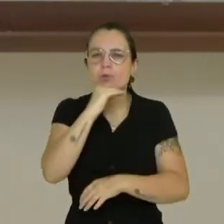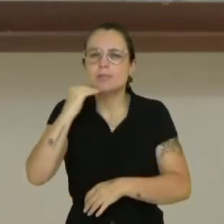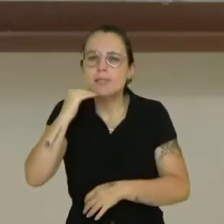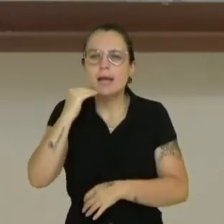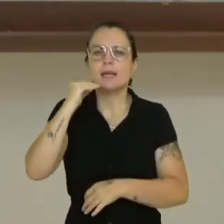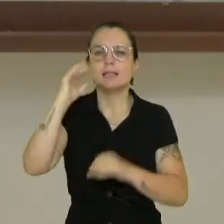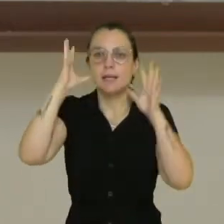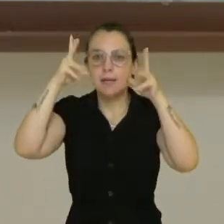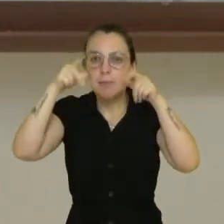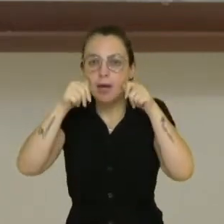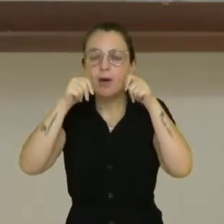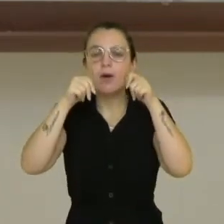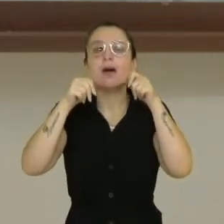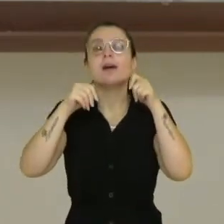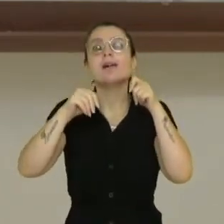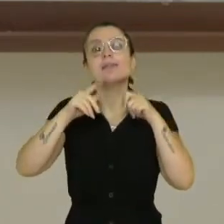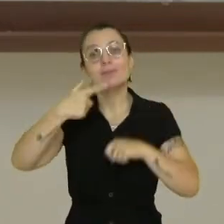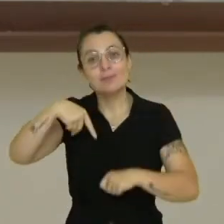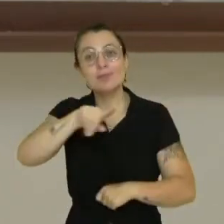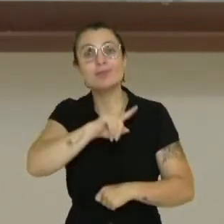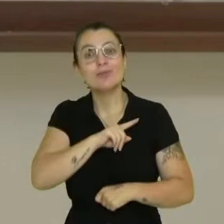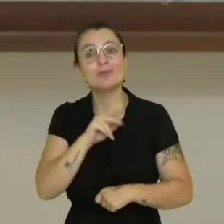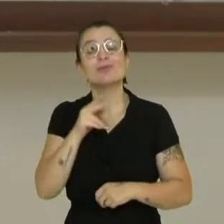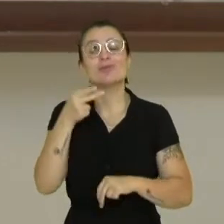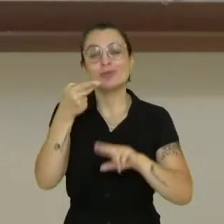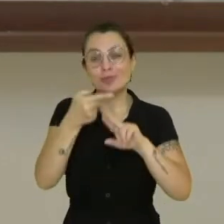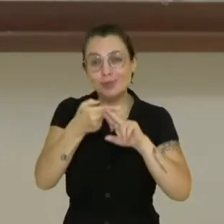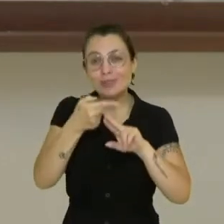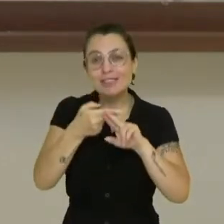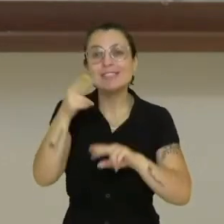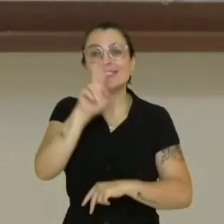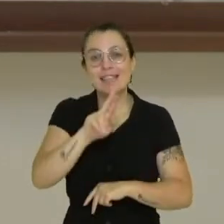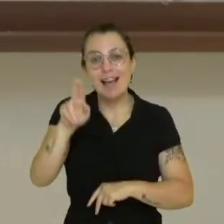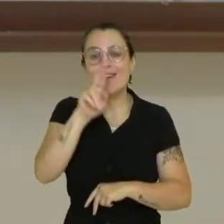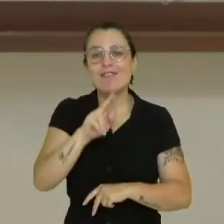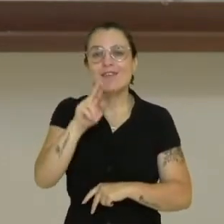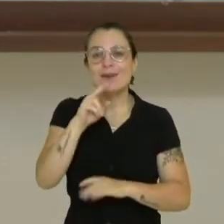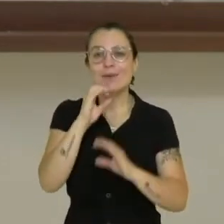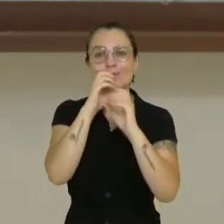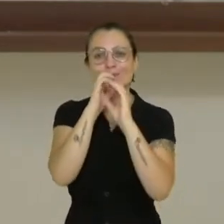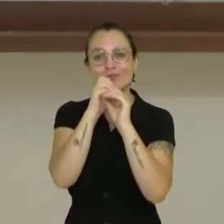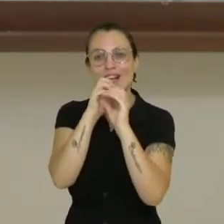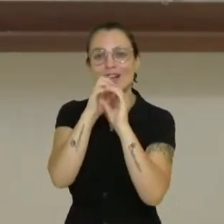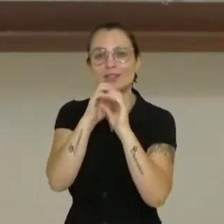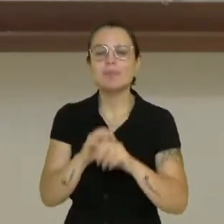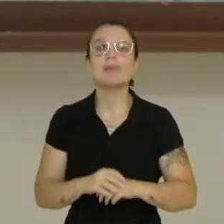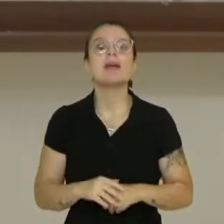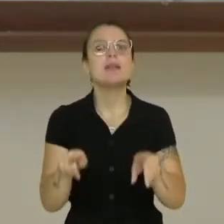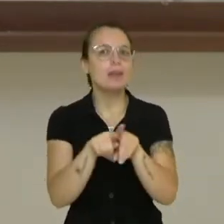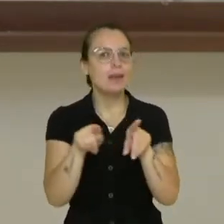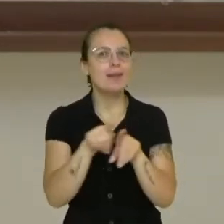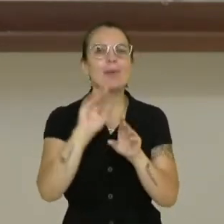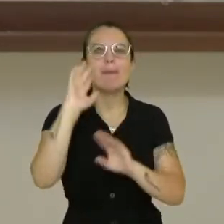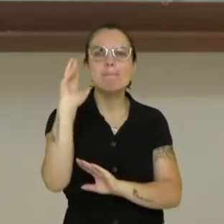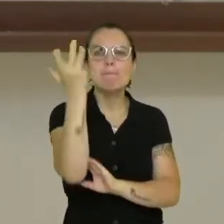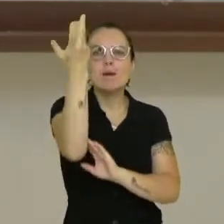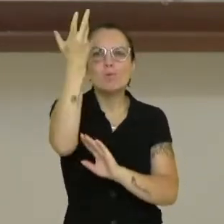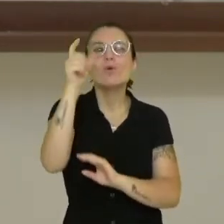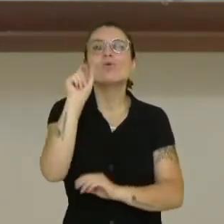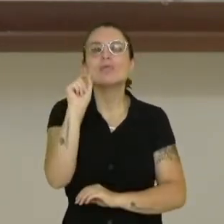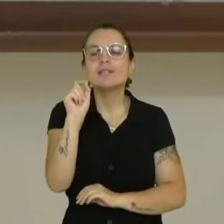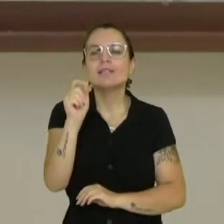por exemplo, para produzir sons de flauta. Olha que curioso! Também a madeira é utilizada como um instrumento